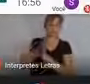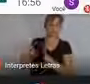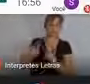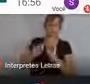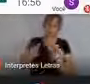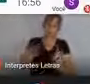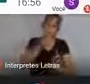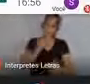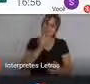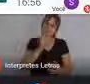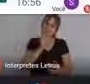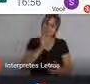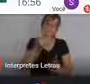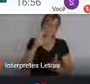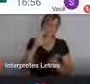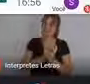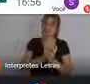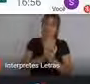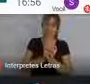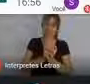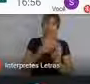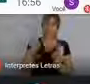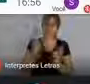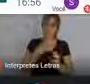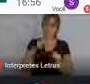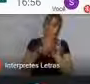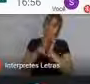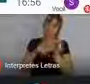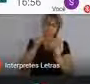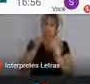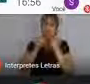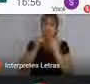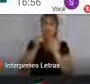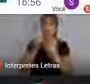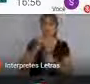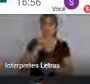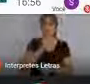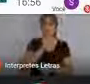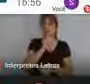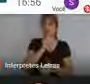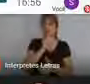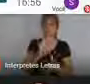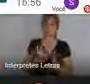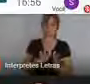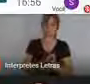estamos aí em busca, desbravando essas informações aí.